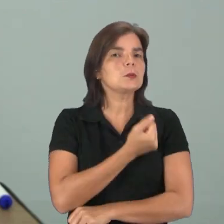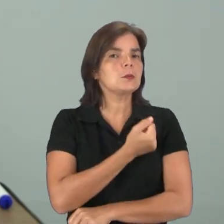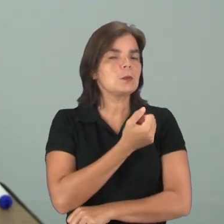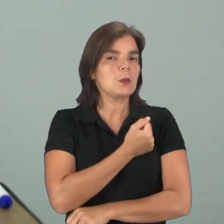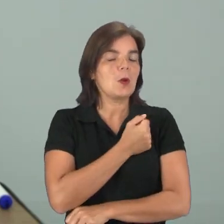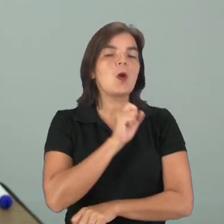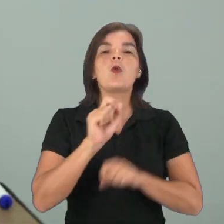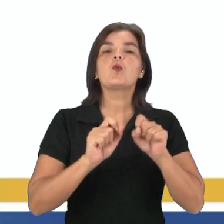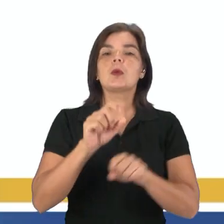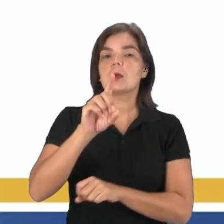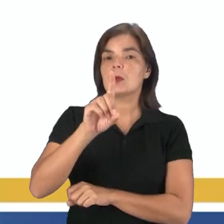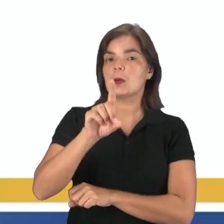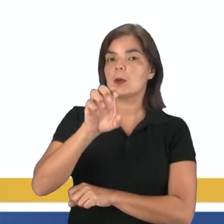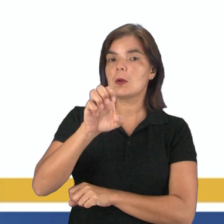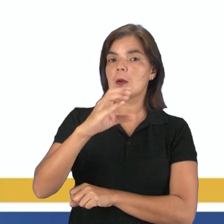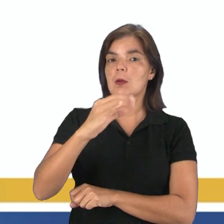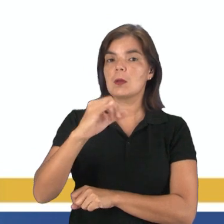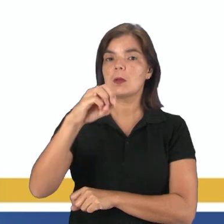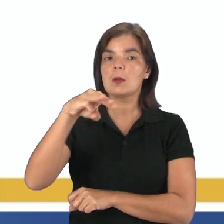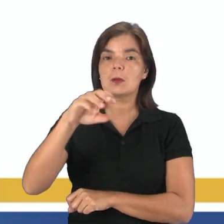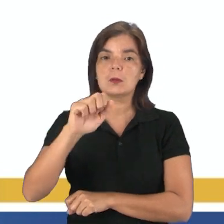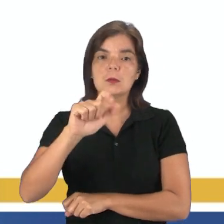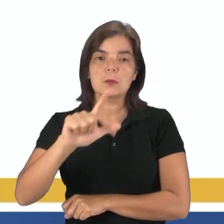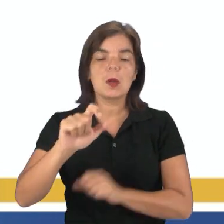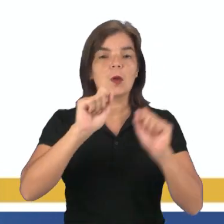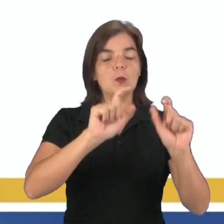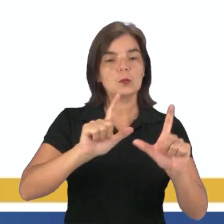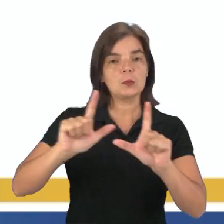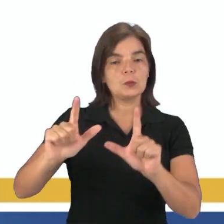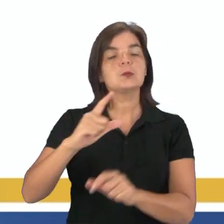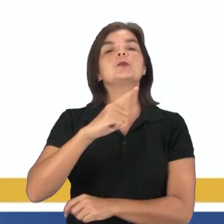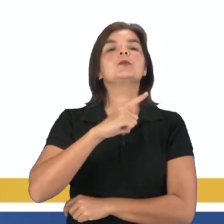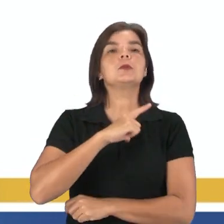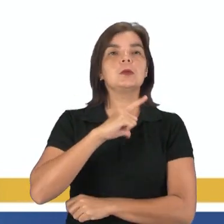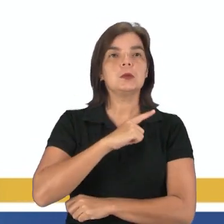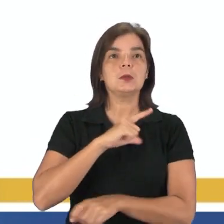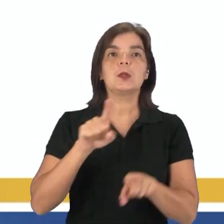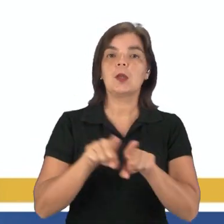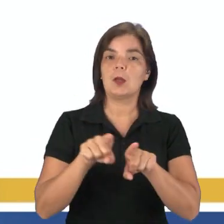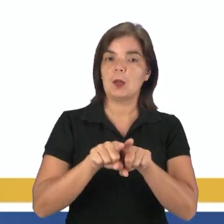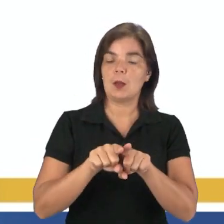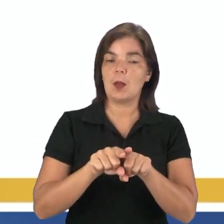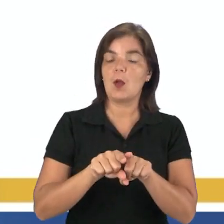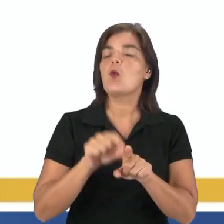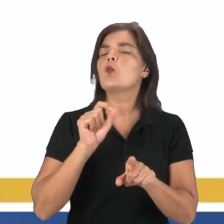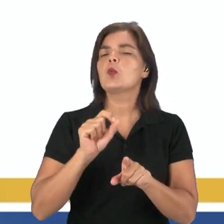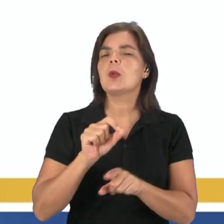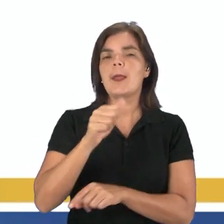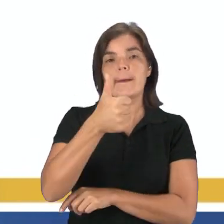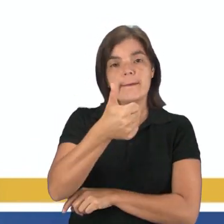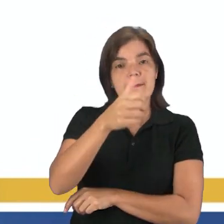ele é decimal. Olha comigo na telinha agora. Ele tem a base 10.